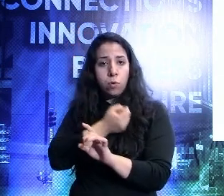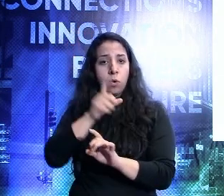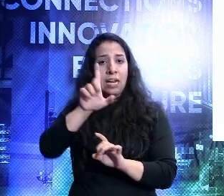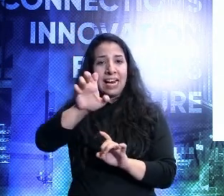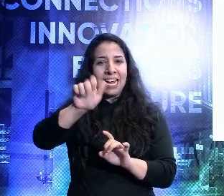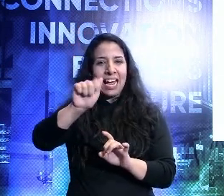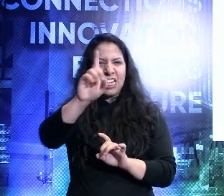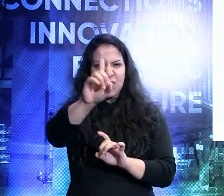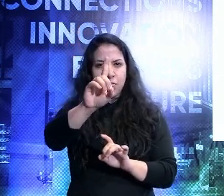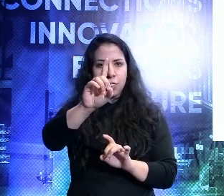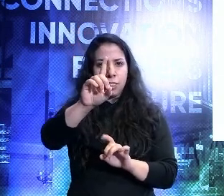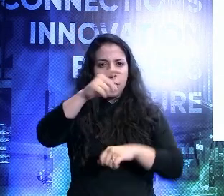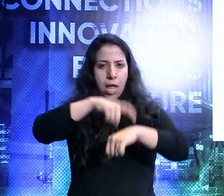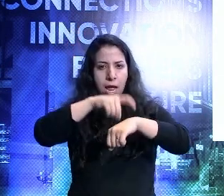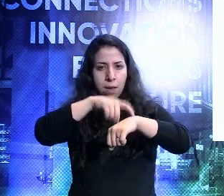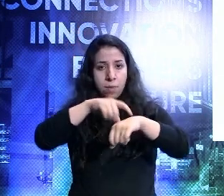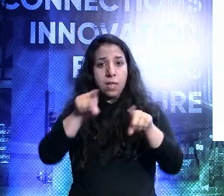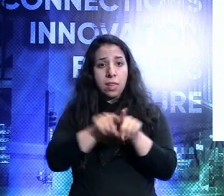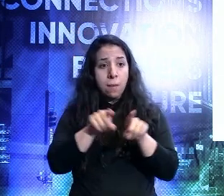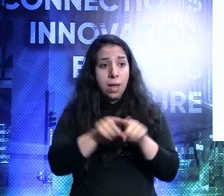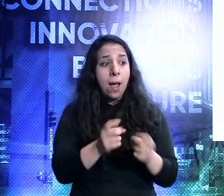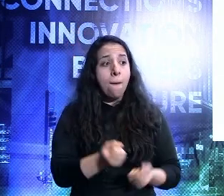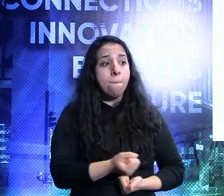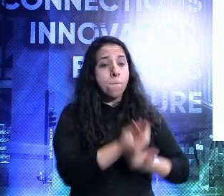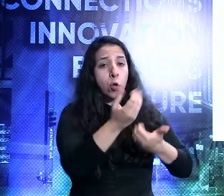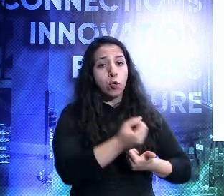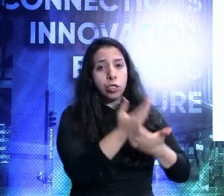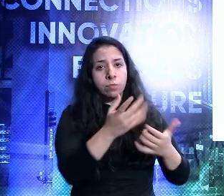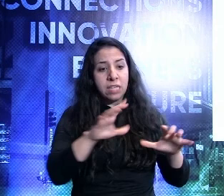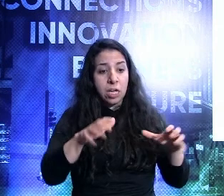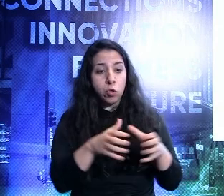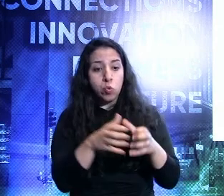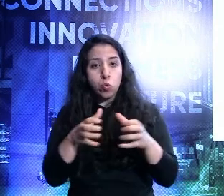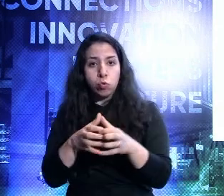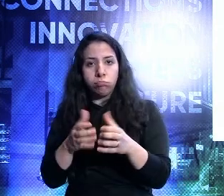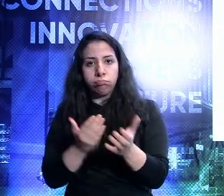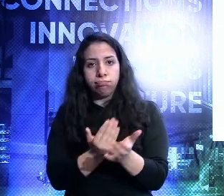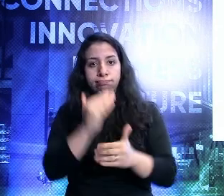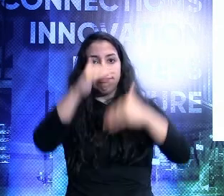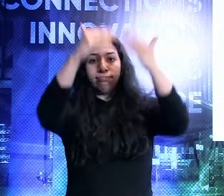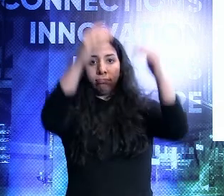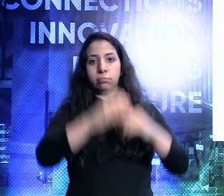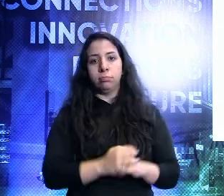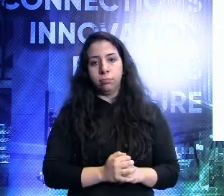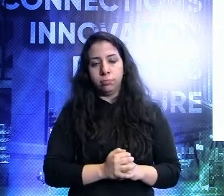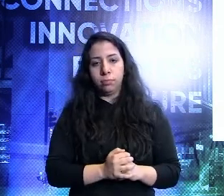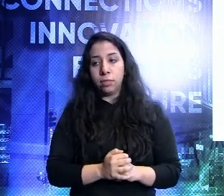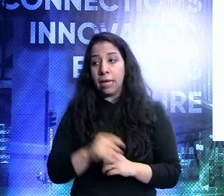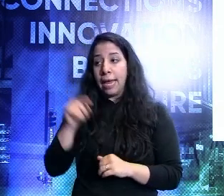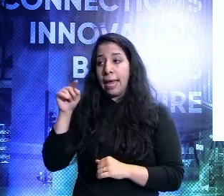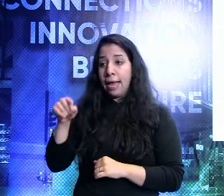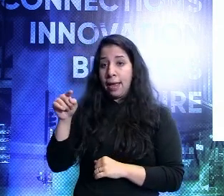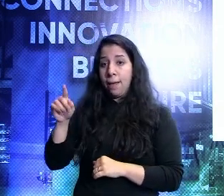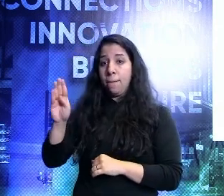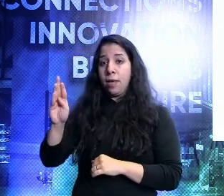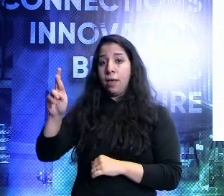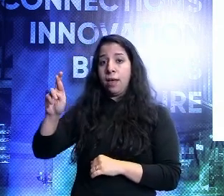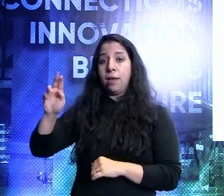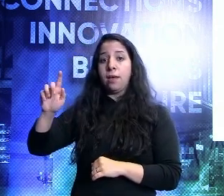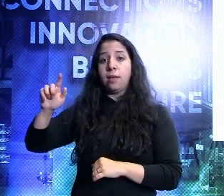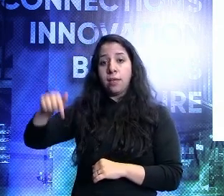e também sobre a produtividade dos times. E esse case especificamente, usando o LDTM também,